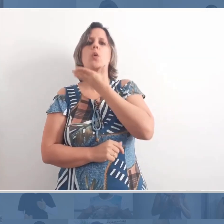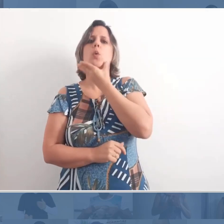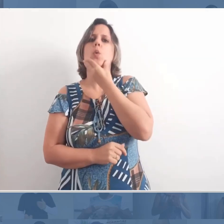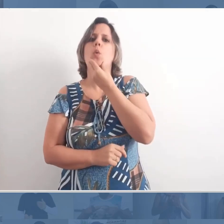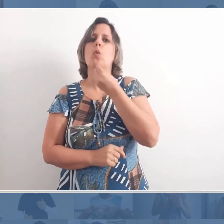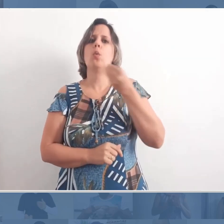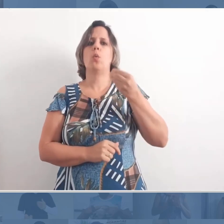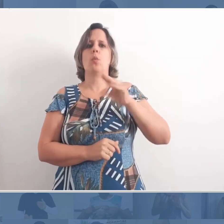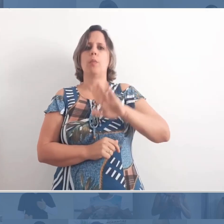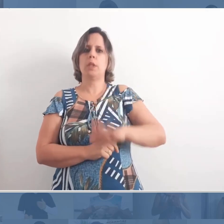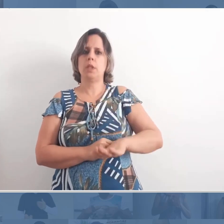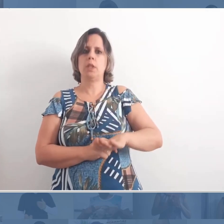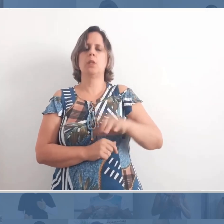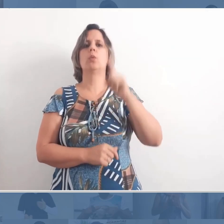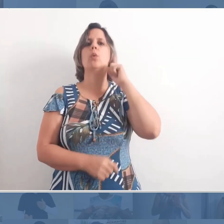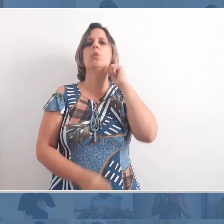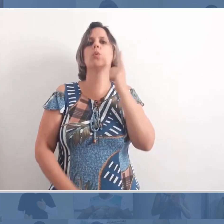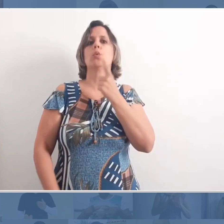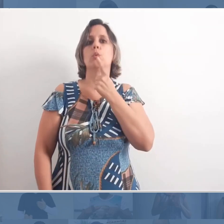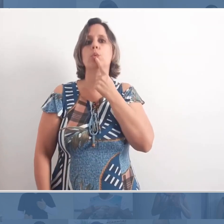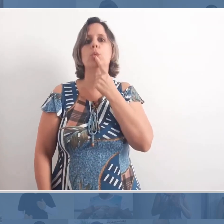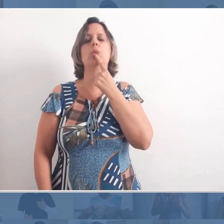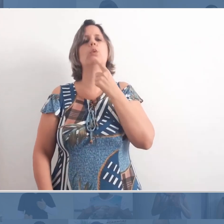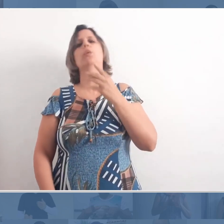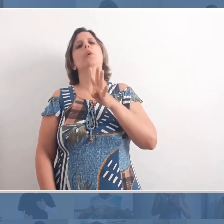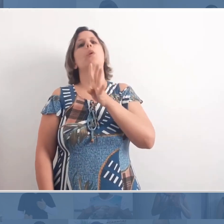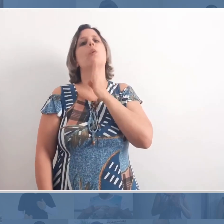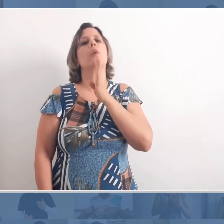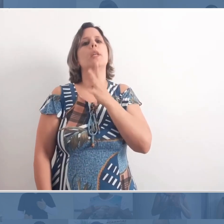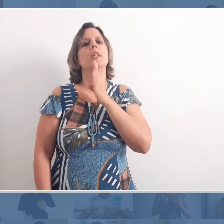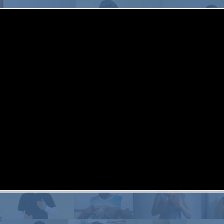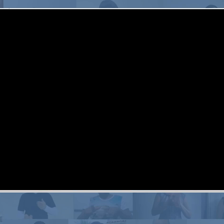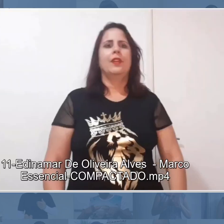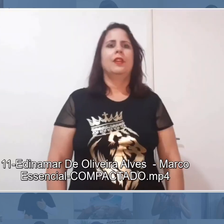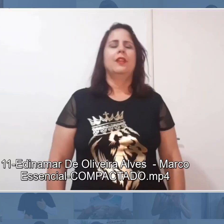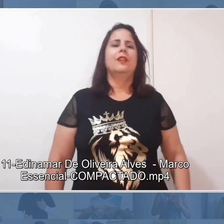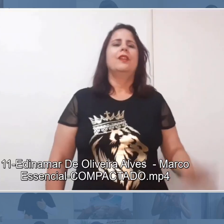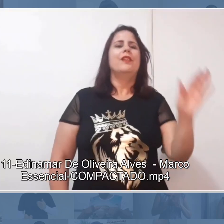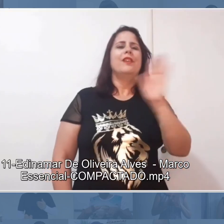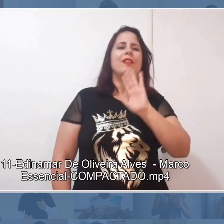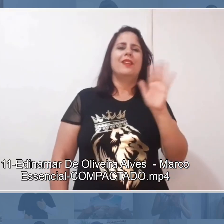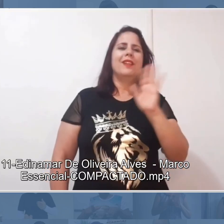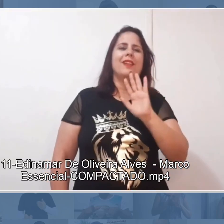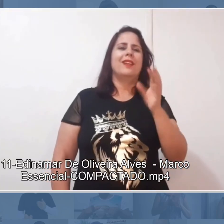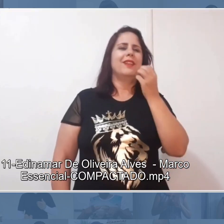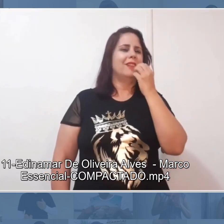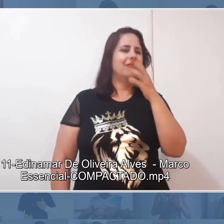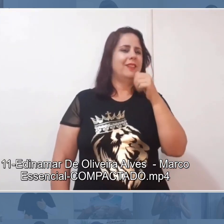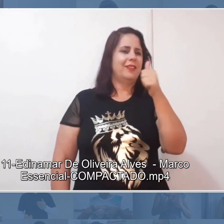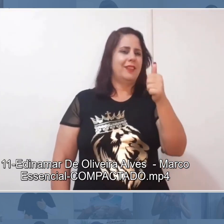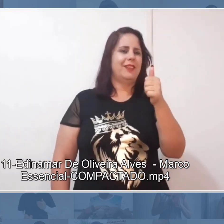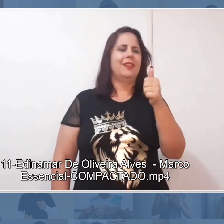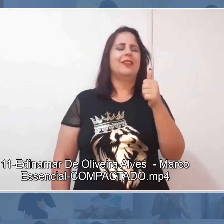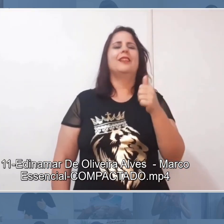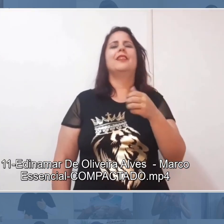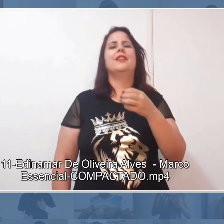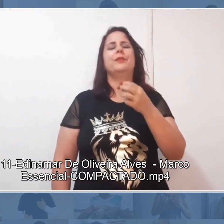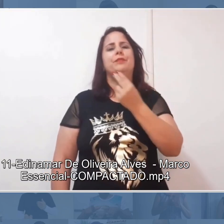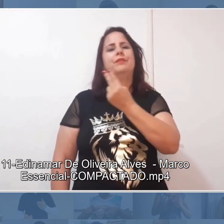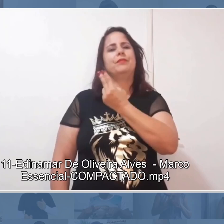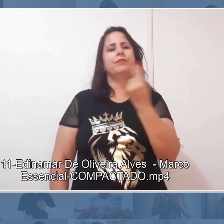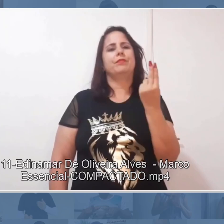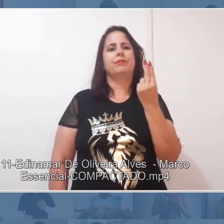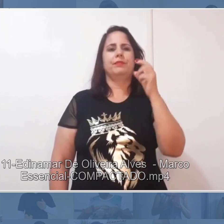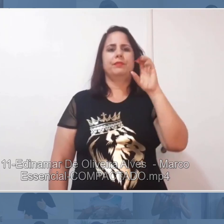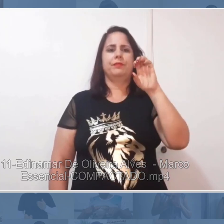aí, ela continuou se aprofundando, seguindo na prática, com as minhas orientações. E quando você vai vendo as sinalizações dela, vai tendo